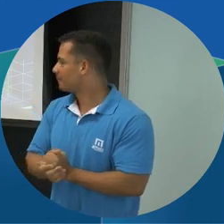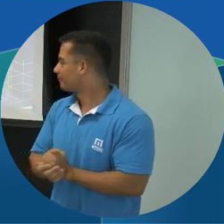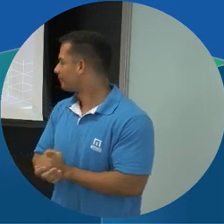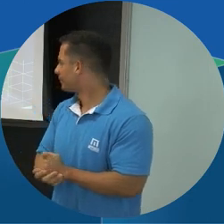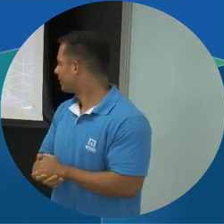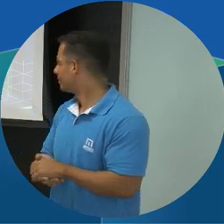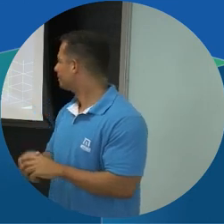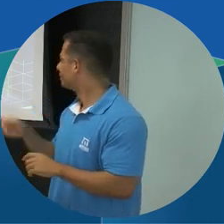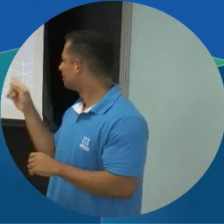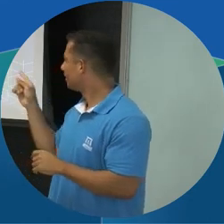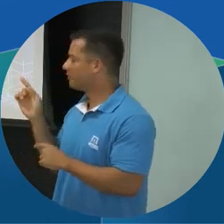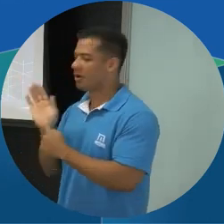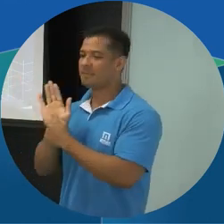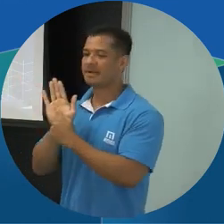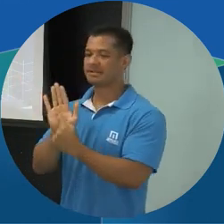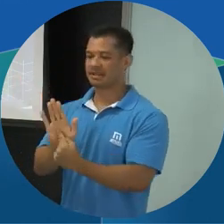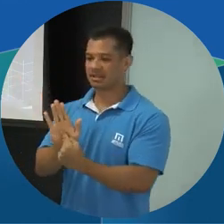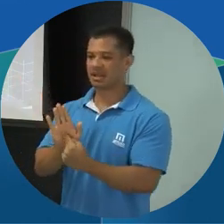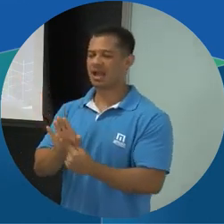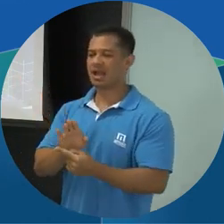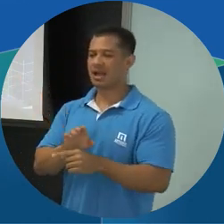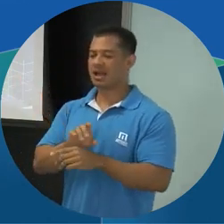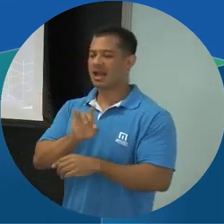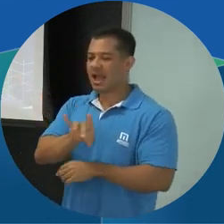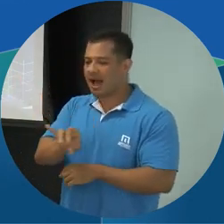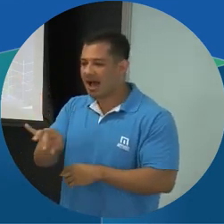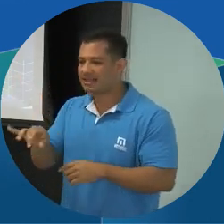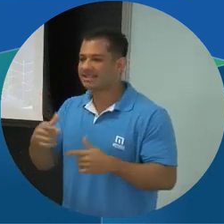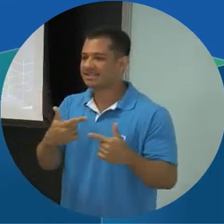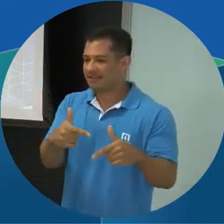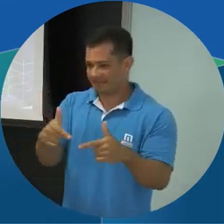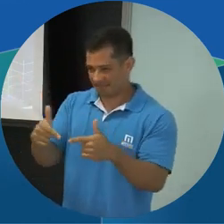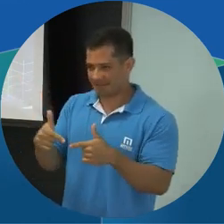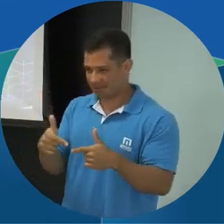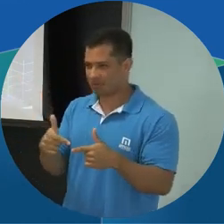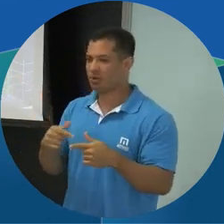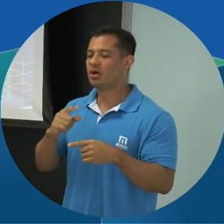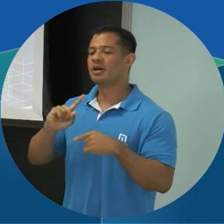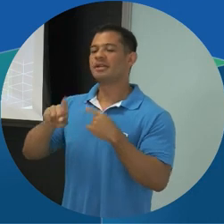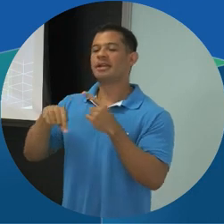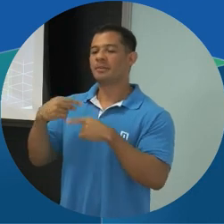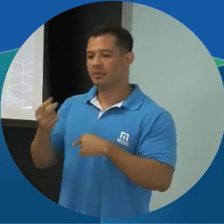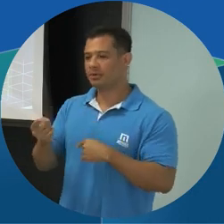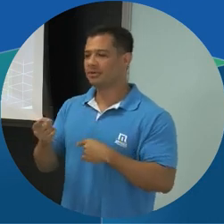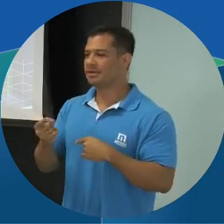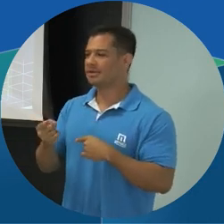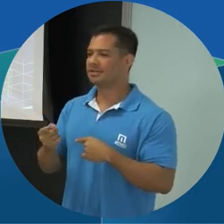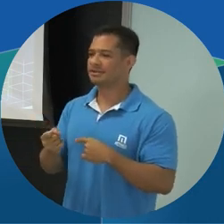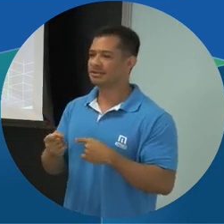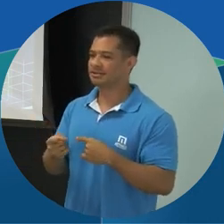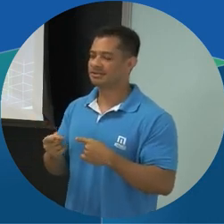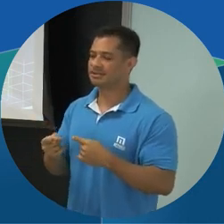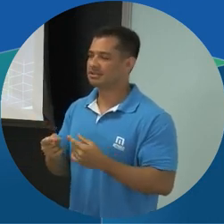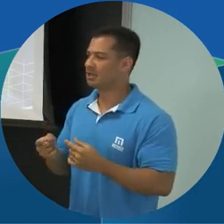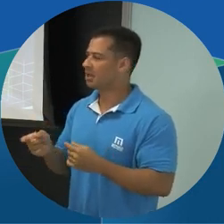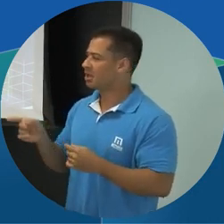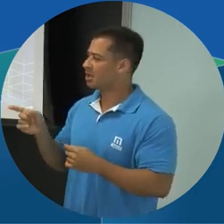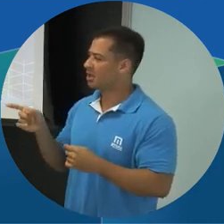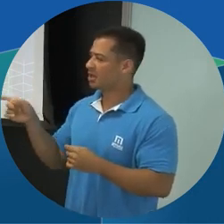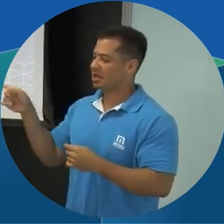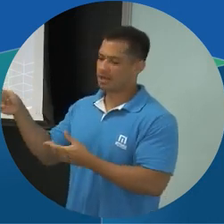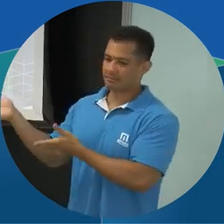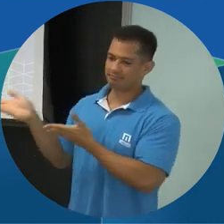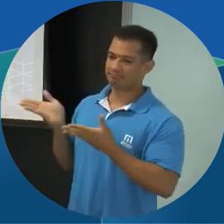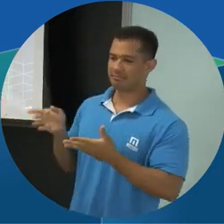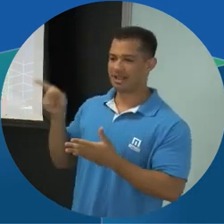Vou apresentar rapidamente cada serviço, tá? E depois eu passo já para a apresentação da demolição.